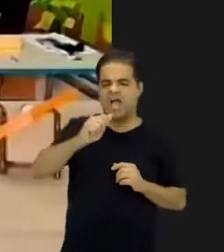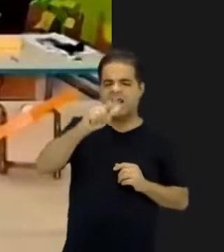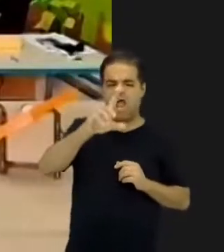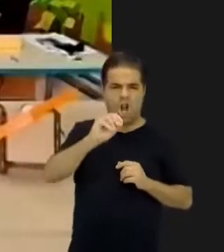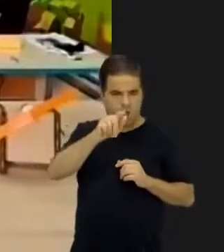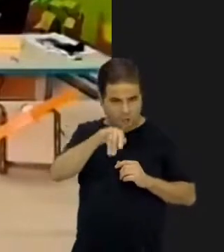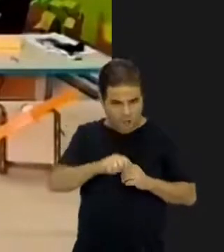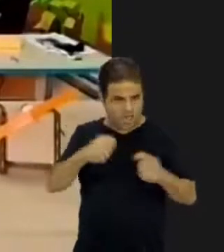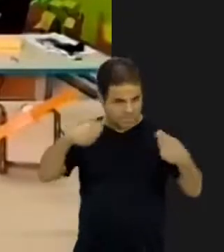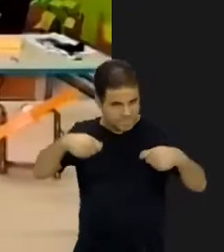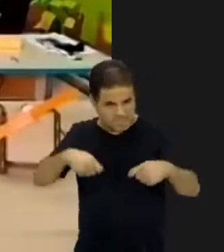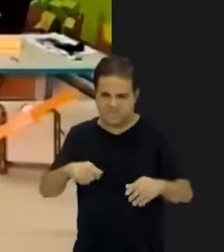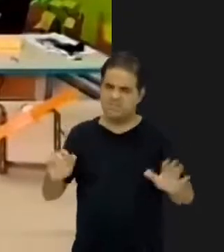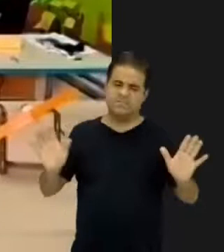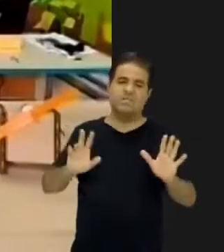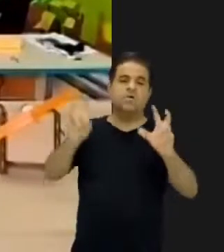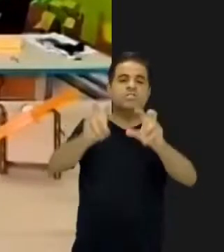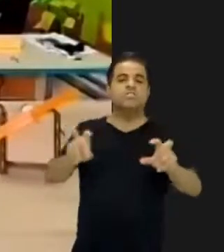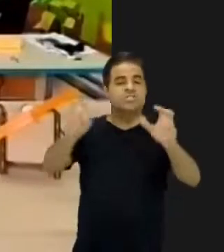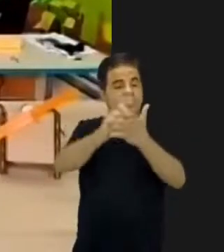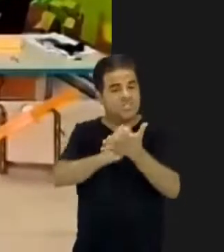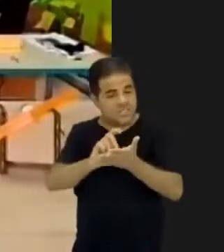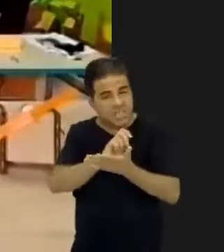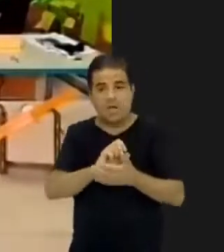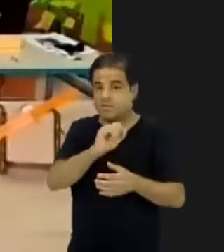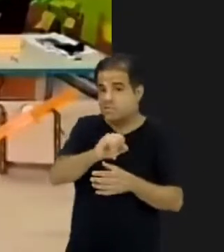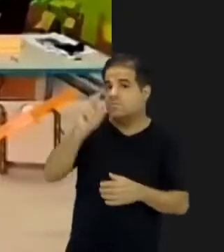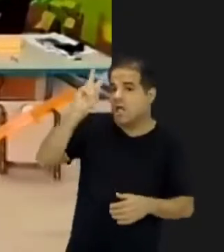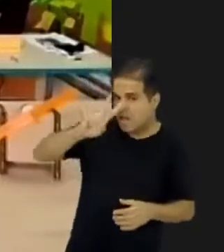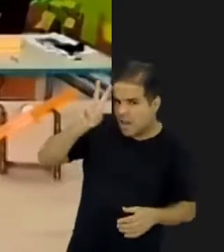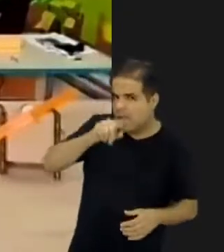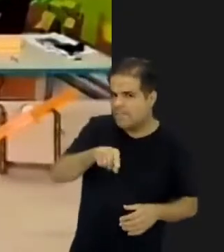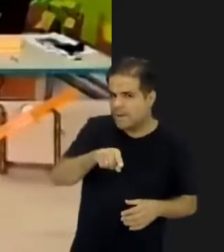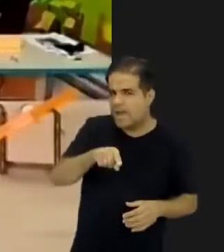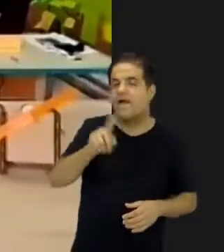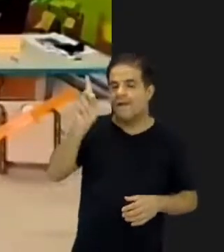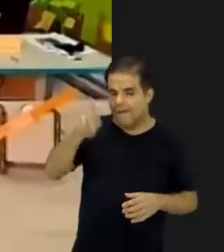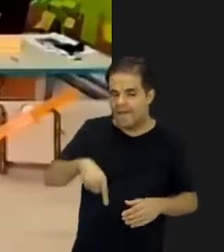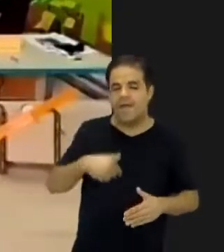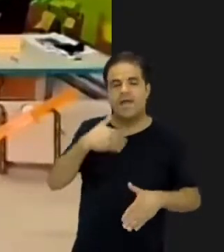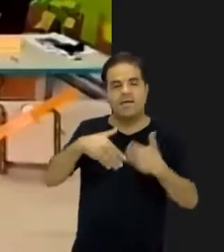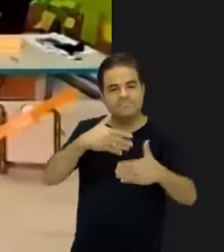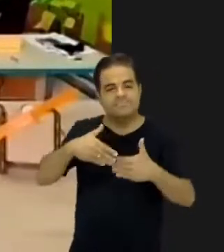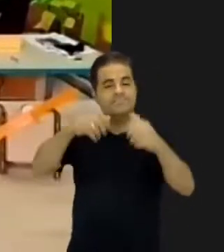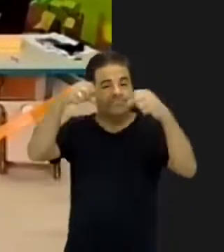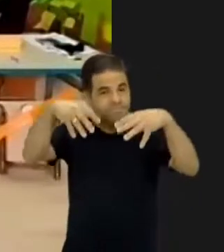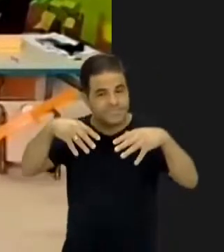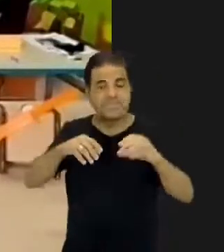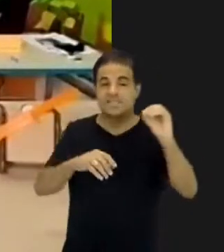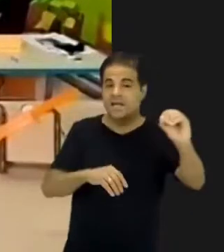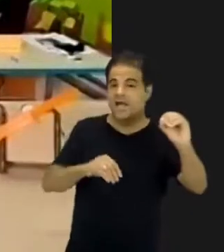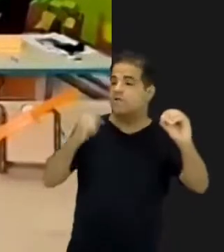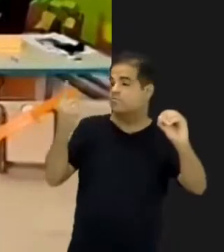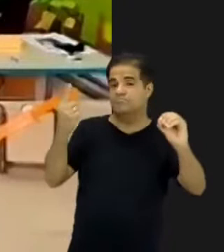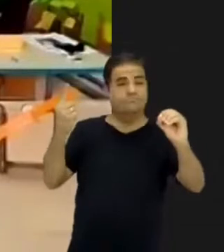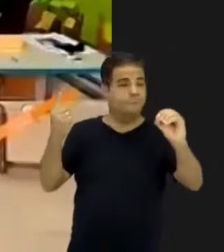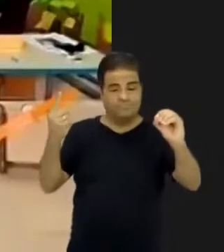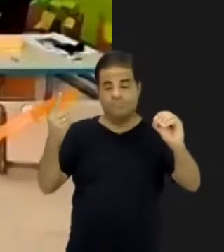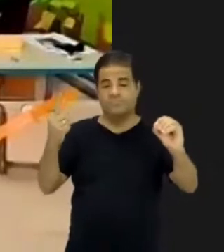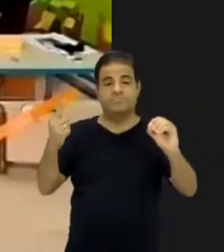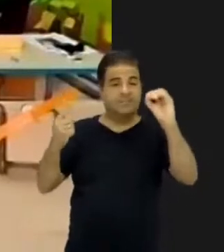Não. Eu uso a digital, porque a digital, se vocês lembram, ele é um código binário, só 0 e 1, quer dizer,